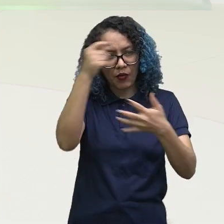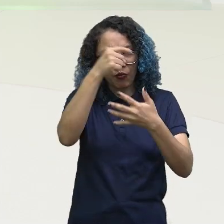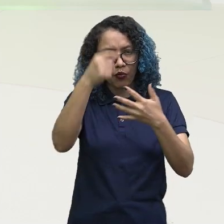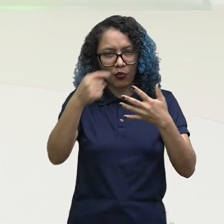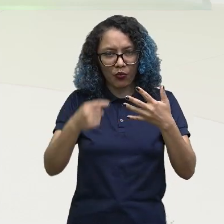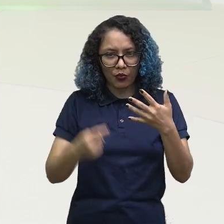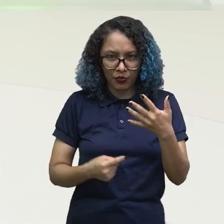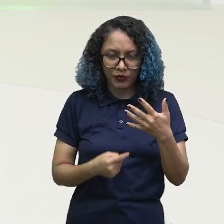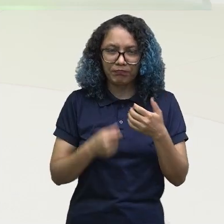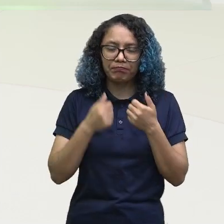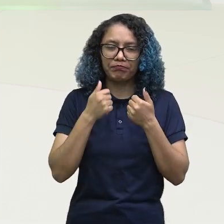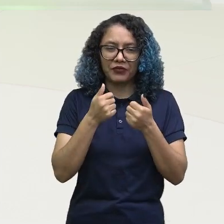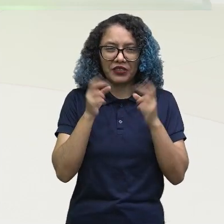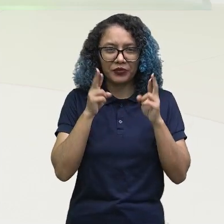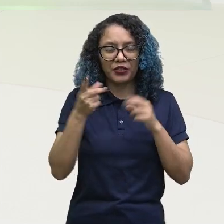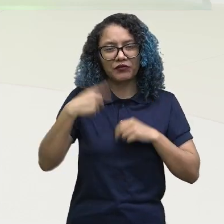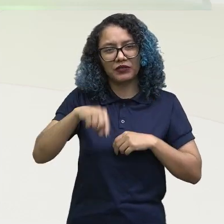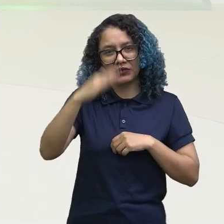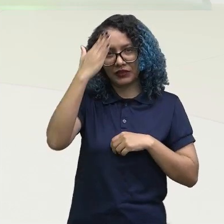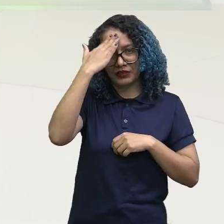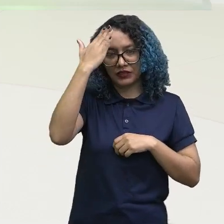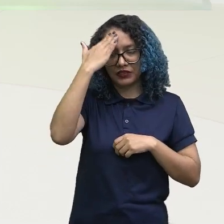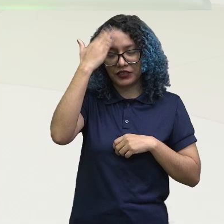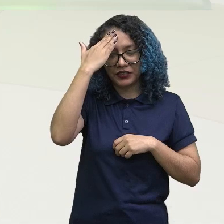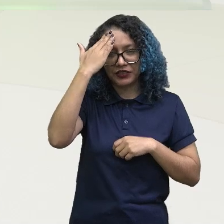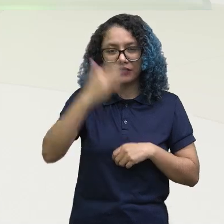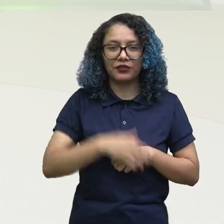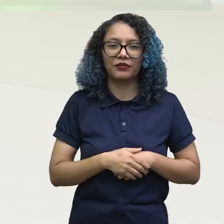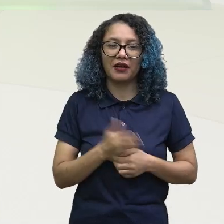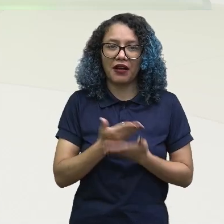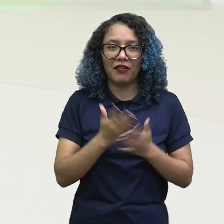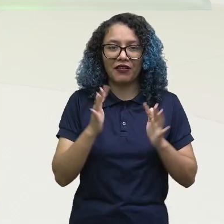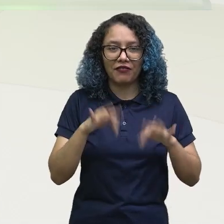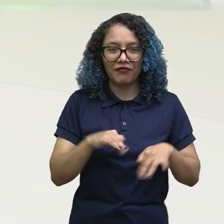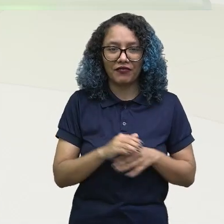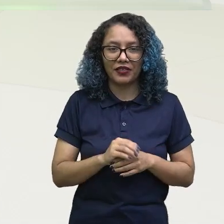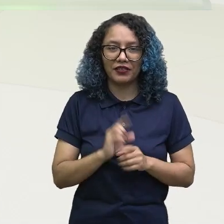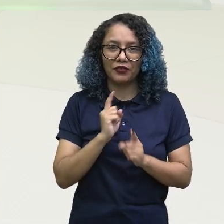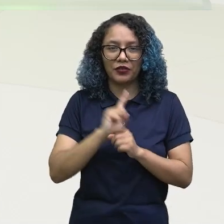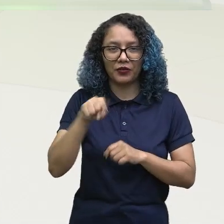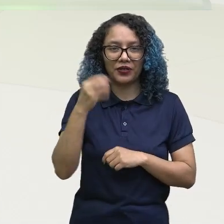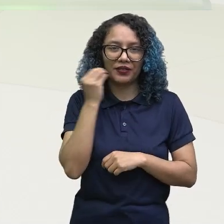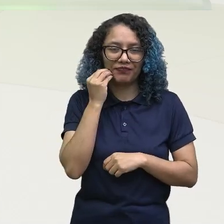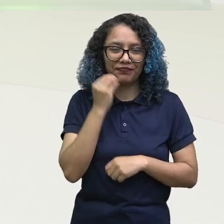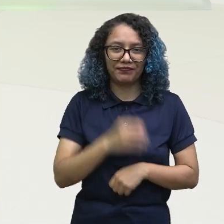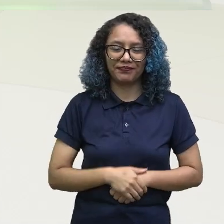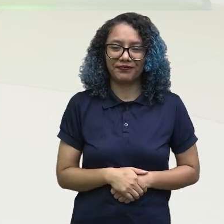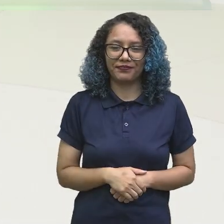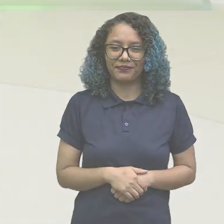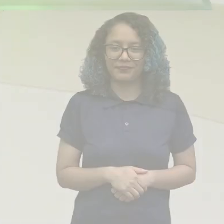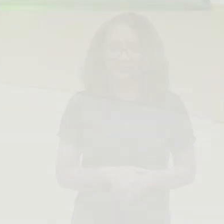gente já pôde estudar, espero que vocês tenham compreendido. E essa foi a nossa aula e a gente se vê na próxima.